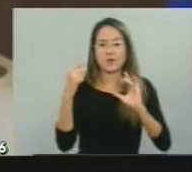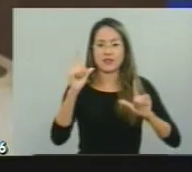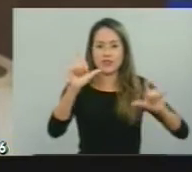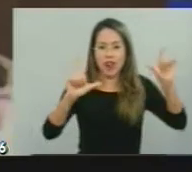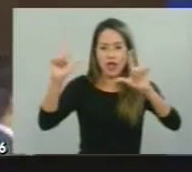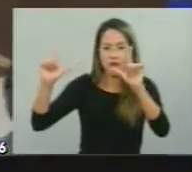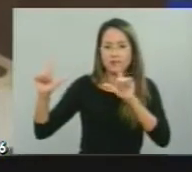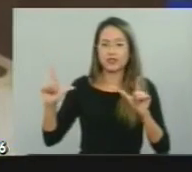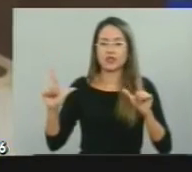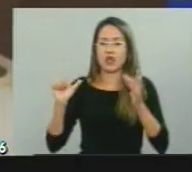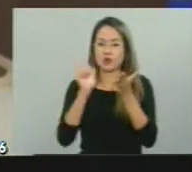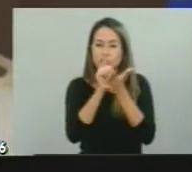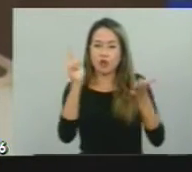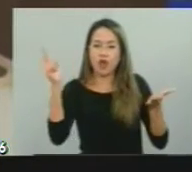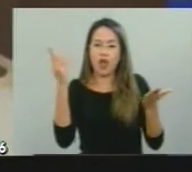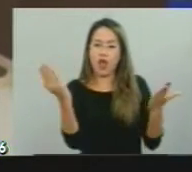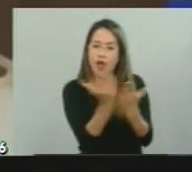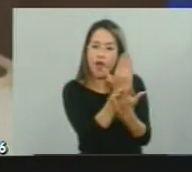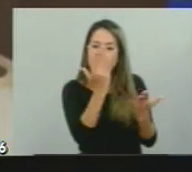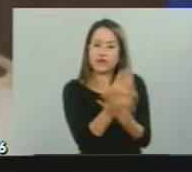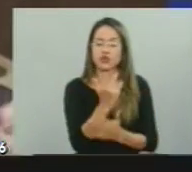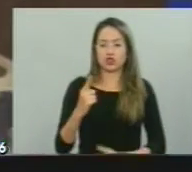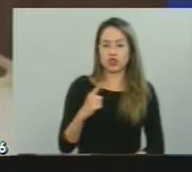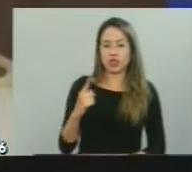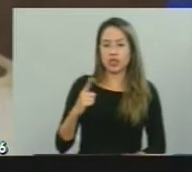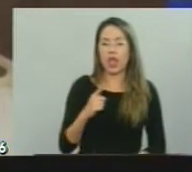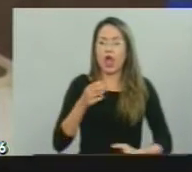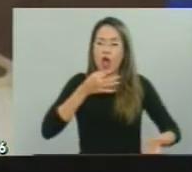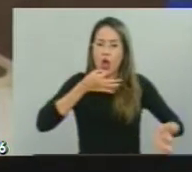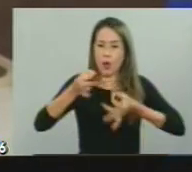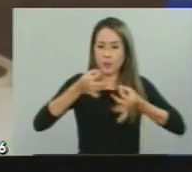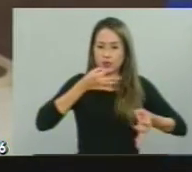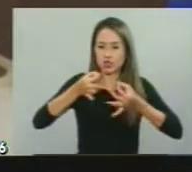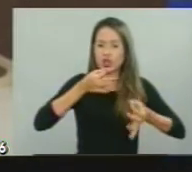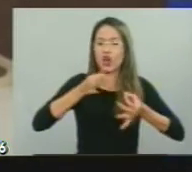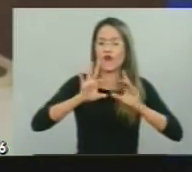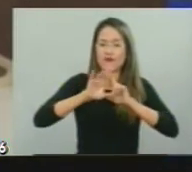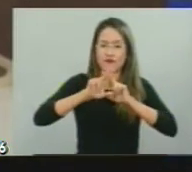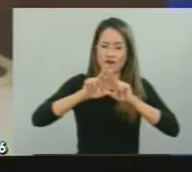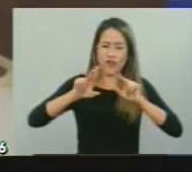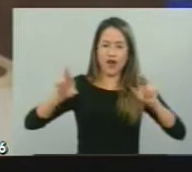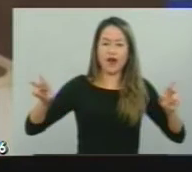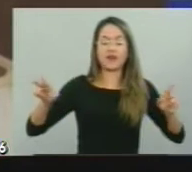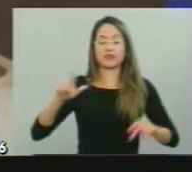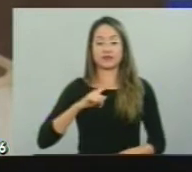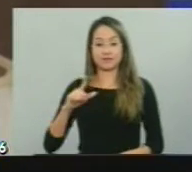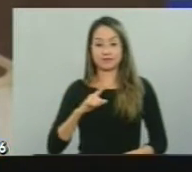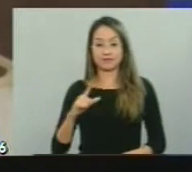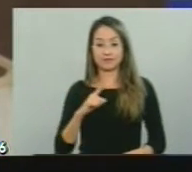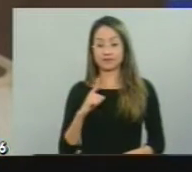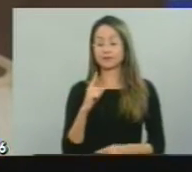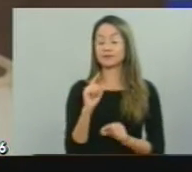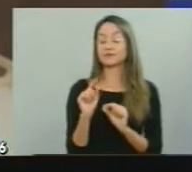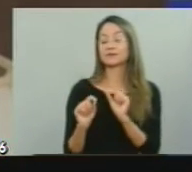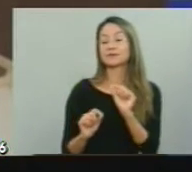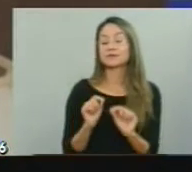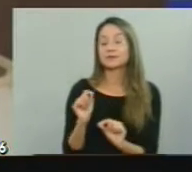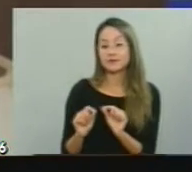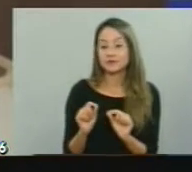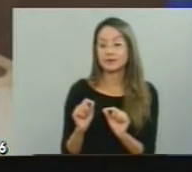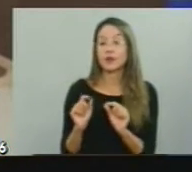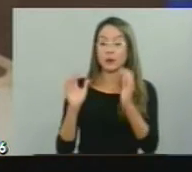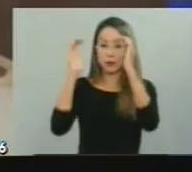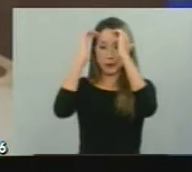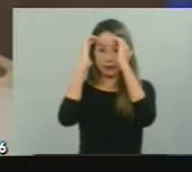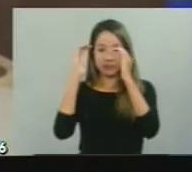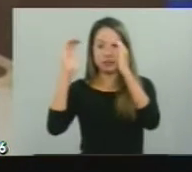a formação de uma opinião para dar ares de formalidade, de que o rito está sendo